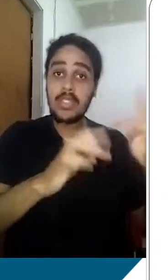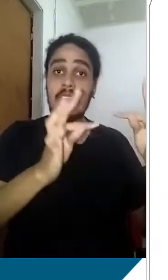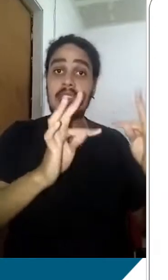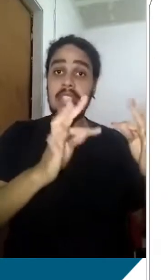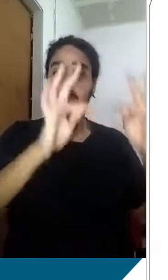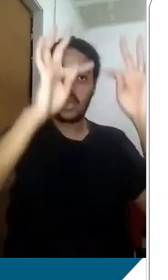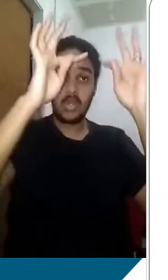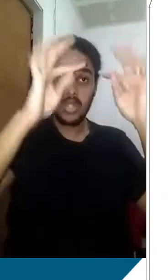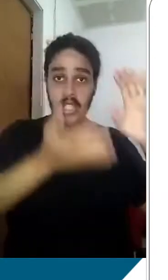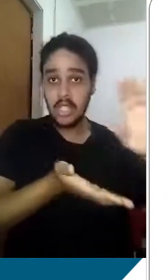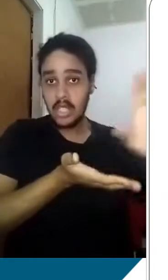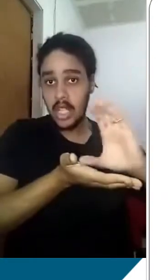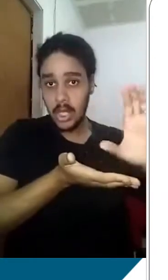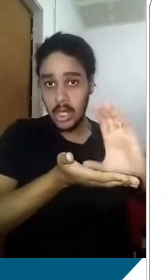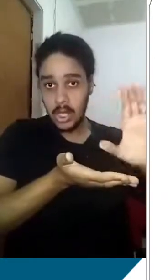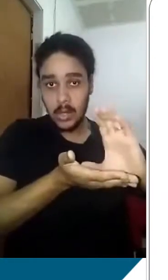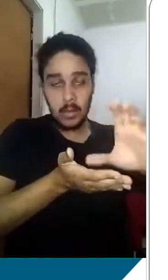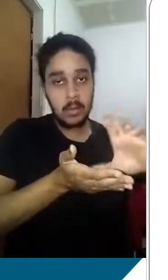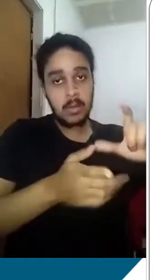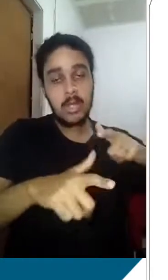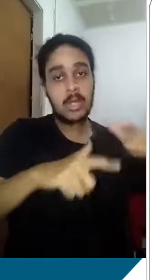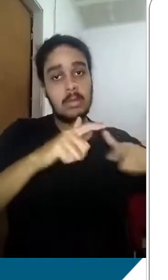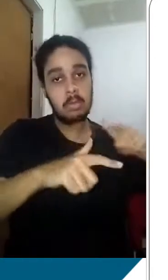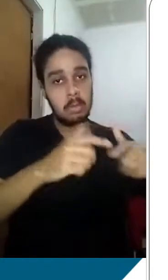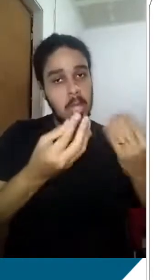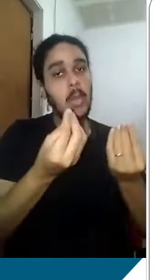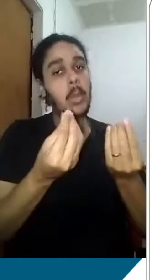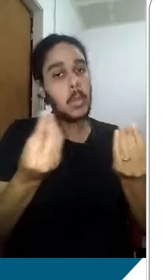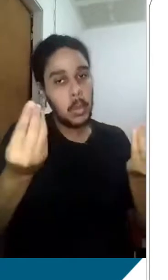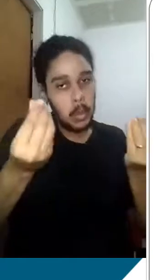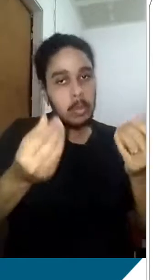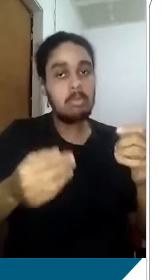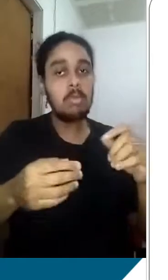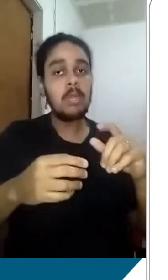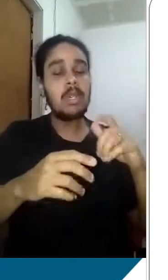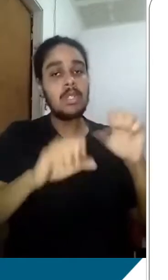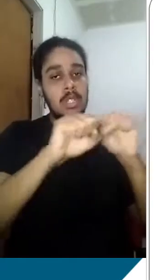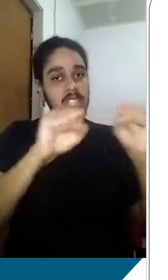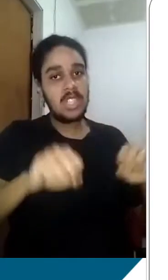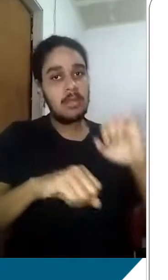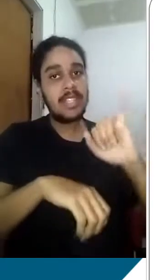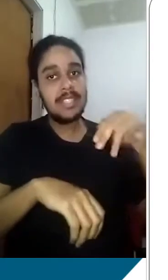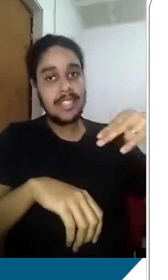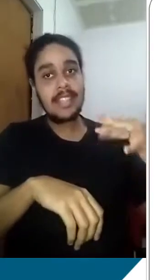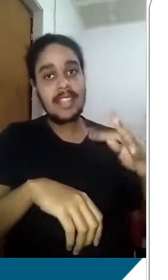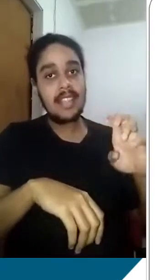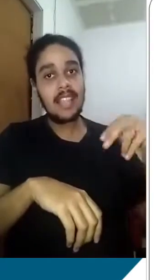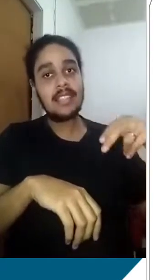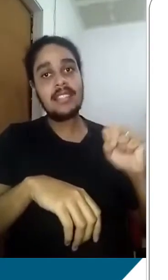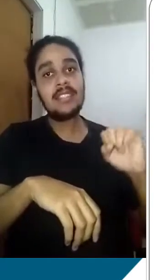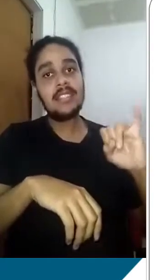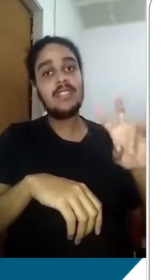de capital, mão de obra qualificada. A gente vai ver que esses sistemas intensivos eles têm